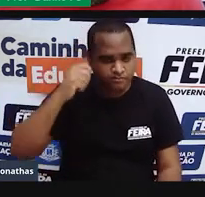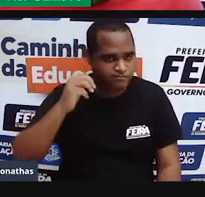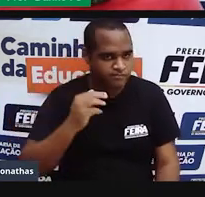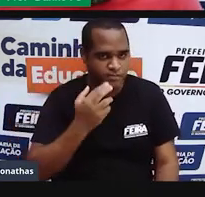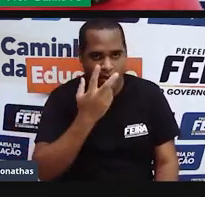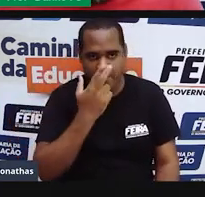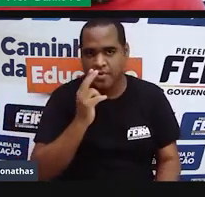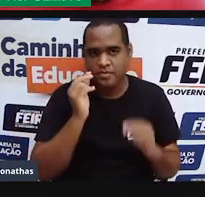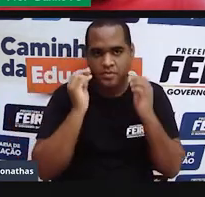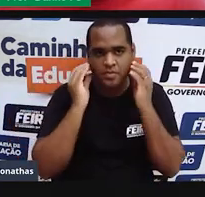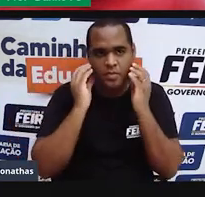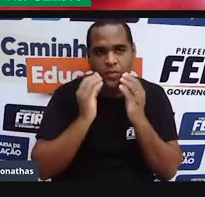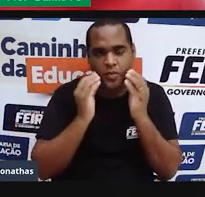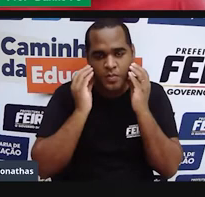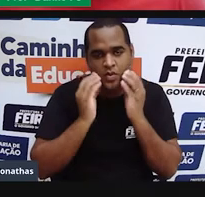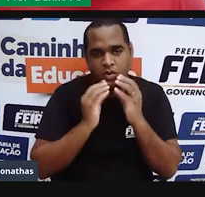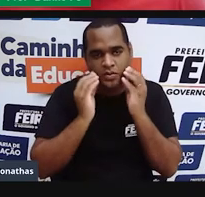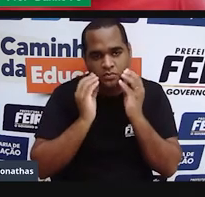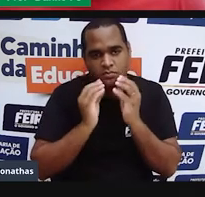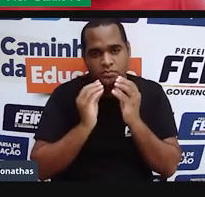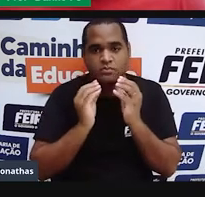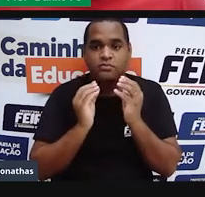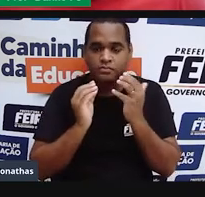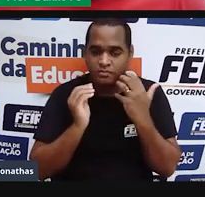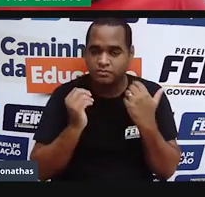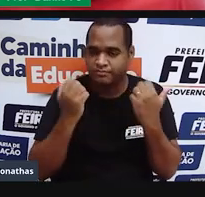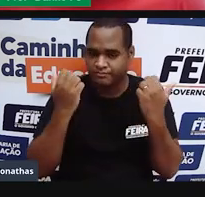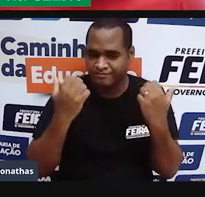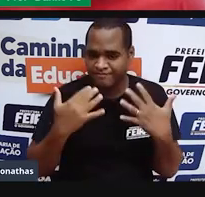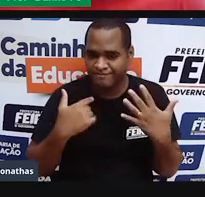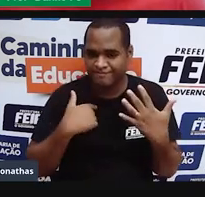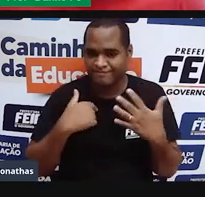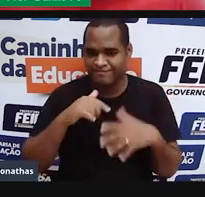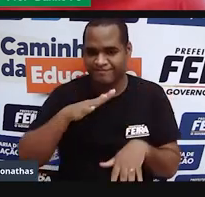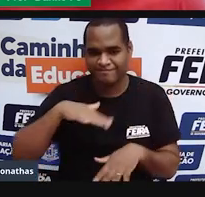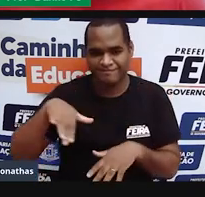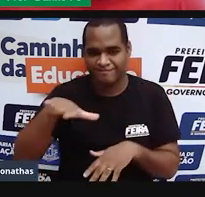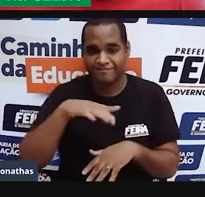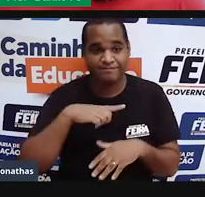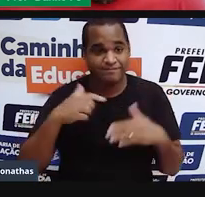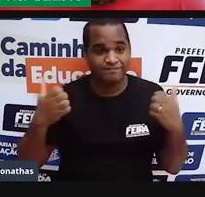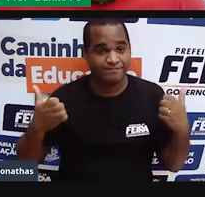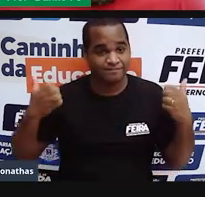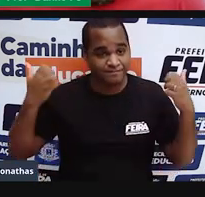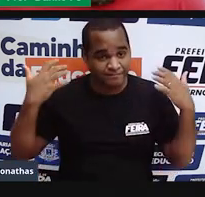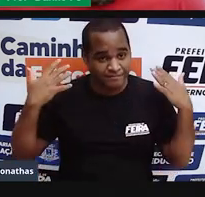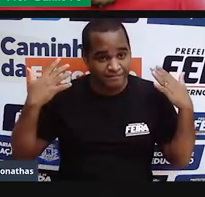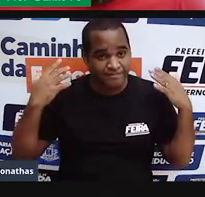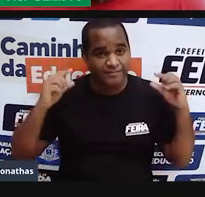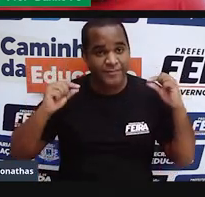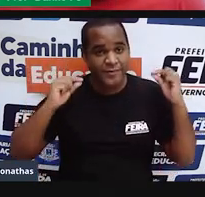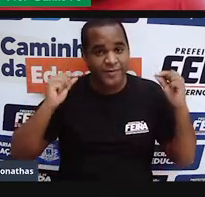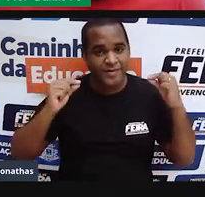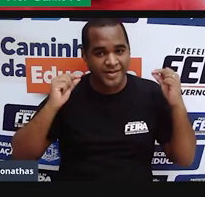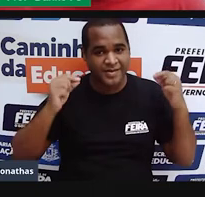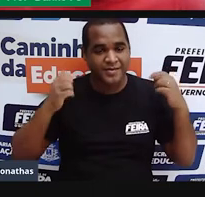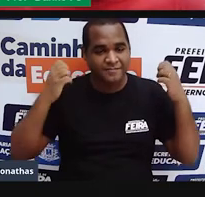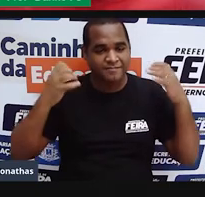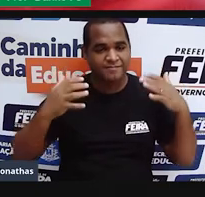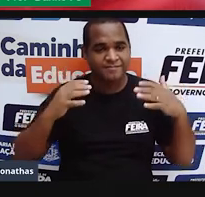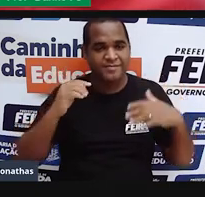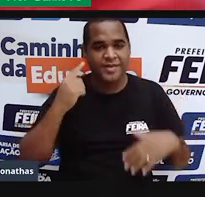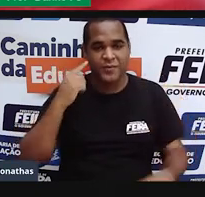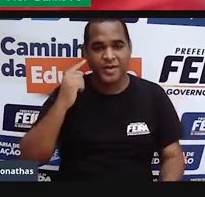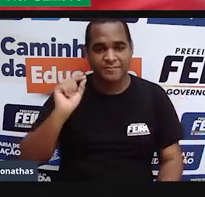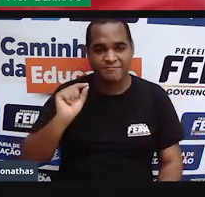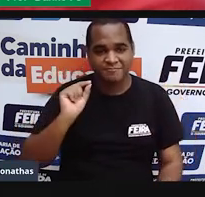pouco de barba, um pouco de bigode, visto uma camisa vermelha, estou sentado em um ambiente que atrás de mim há vários logotipos